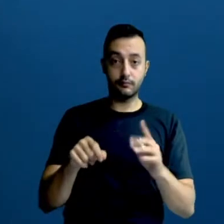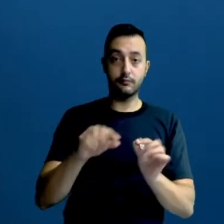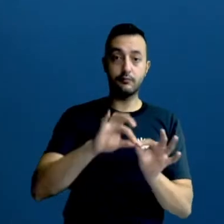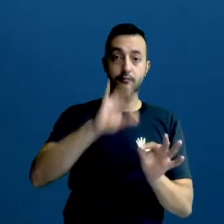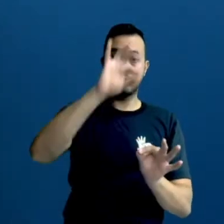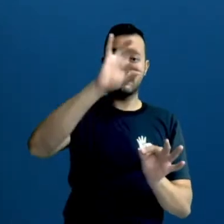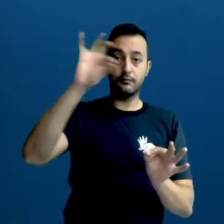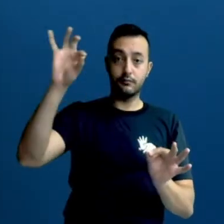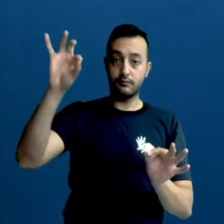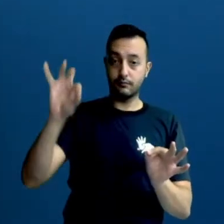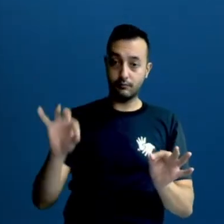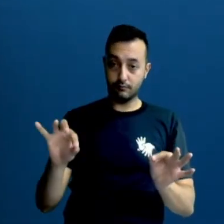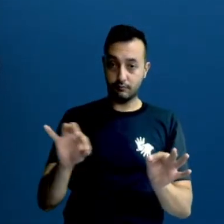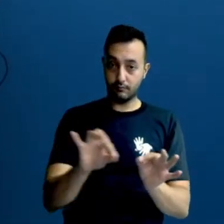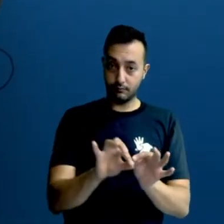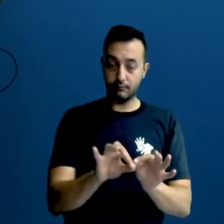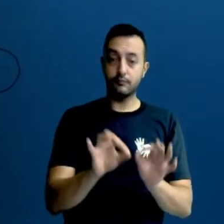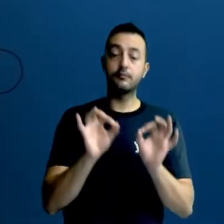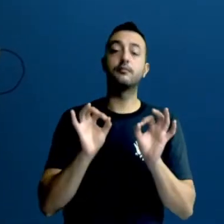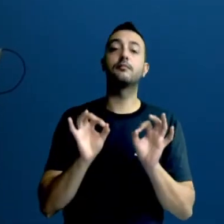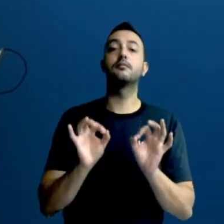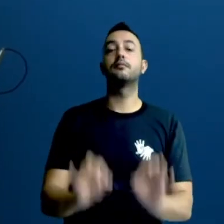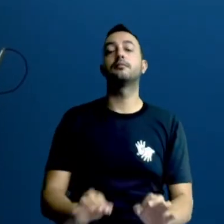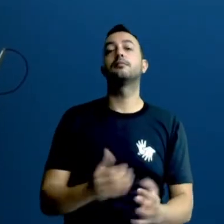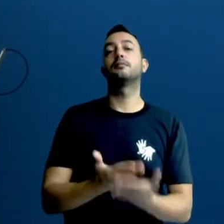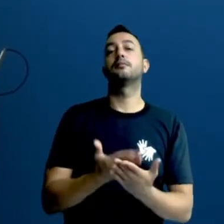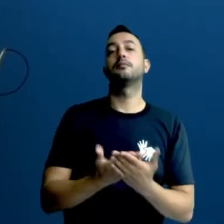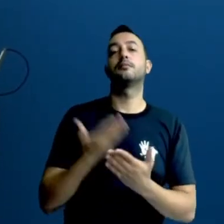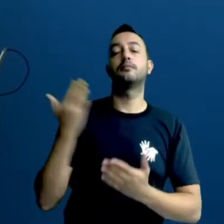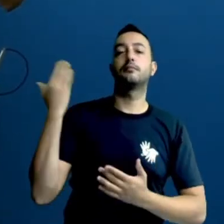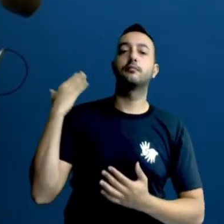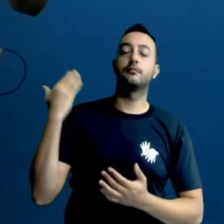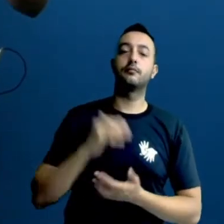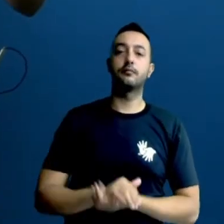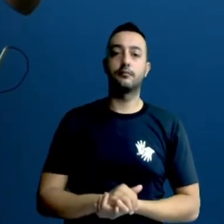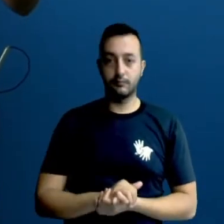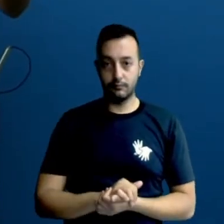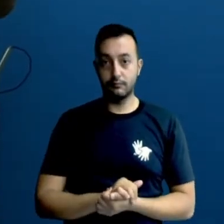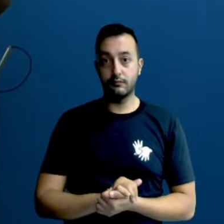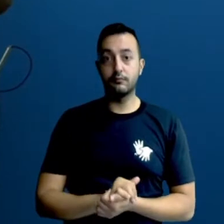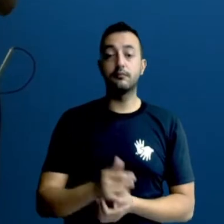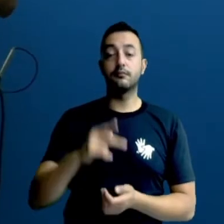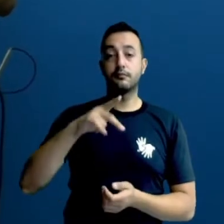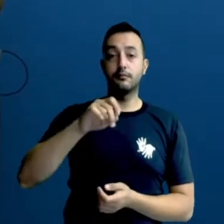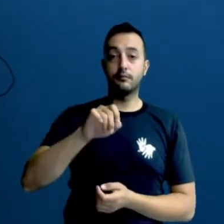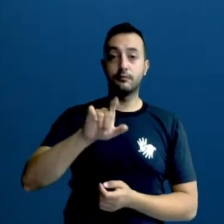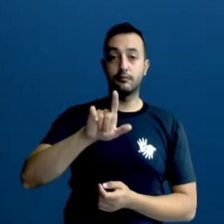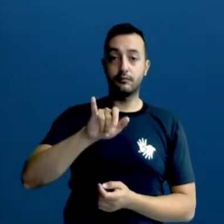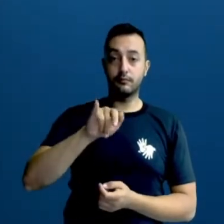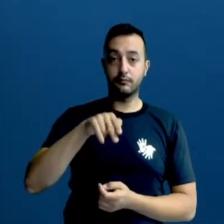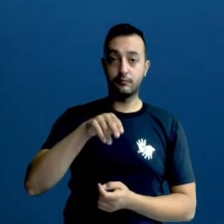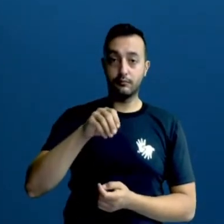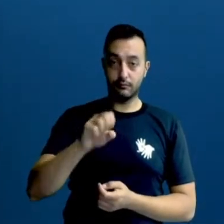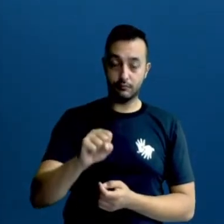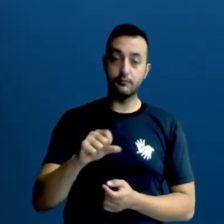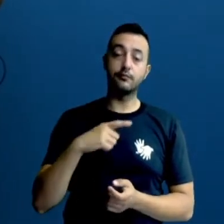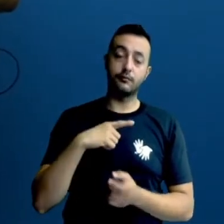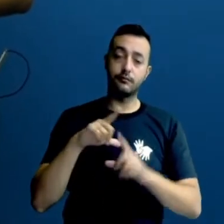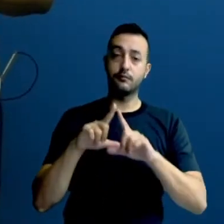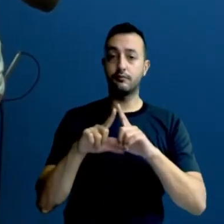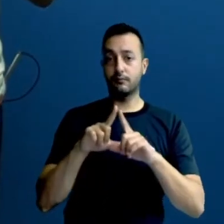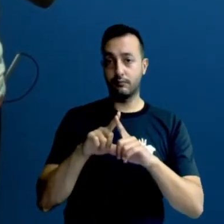os quadriláteros, exatamente o conteúdo da aula passada. São polígonos muito especiais, os triângulos e